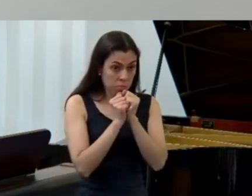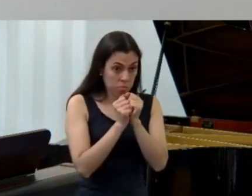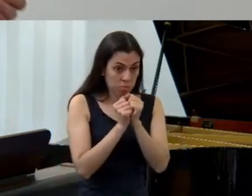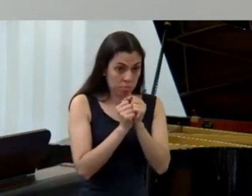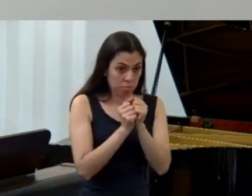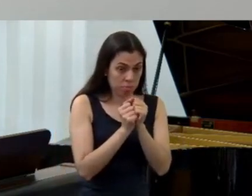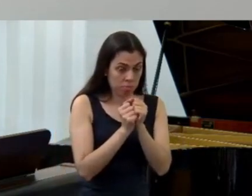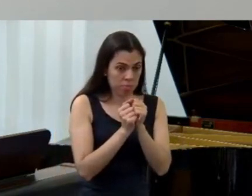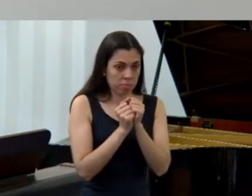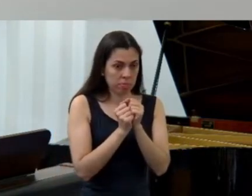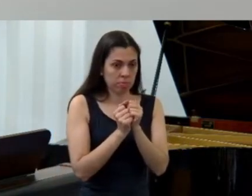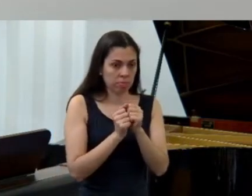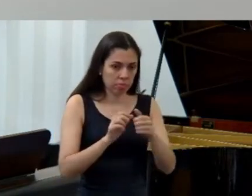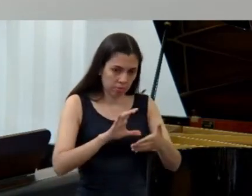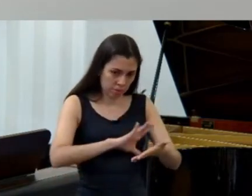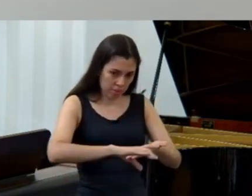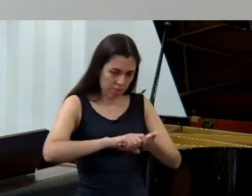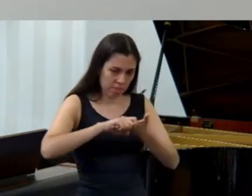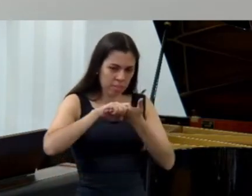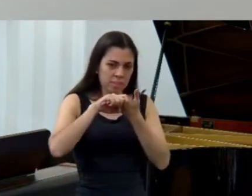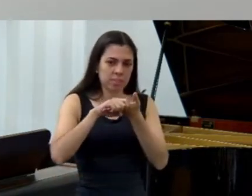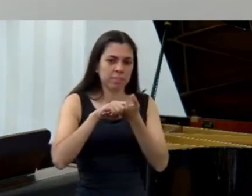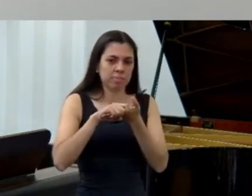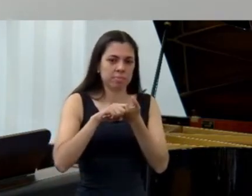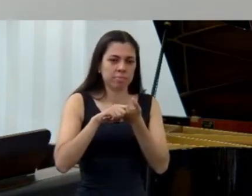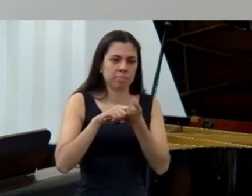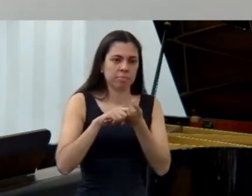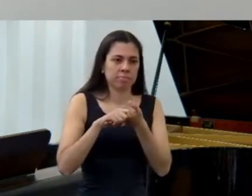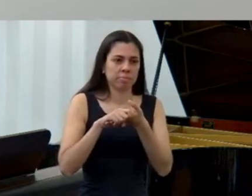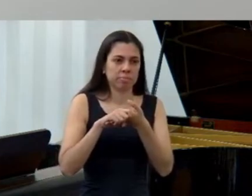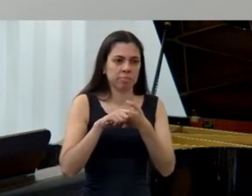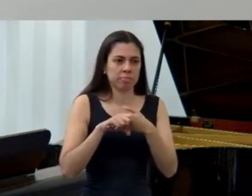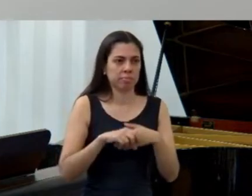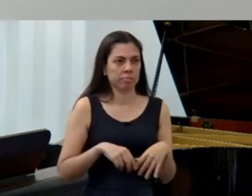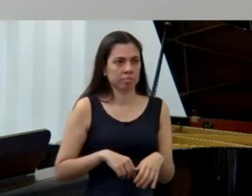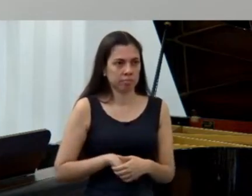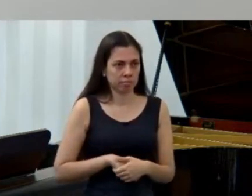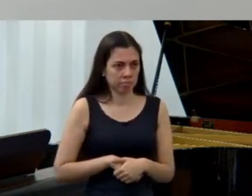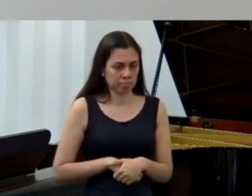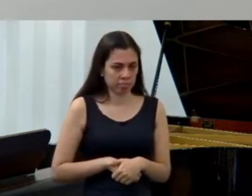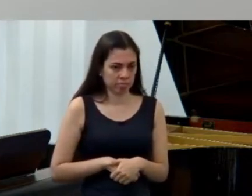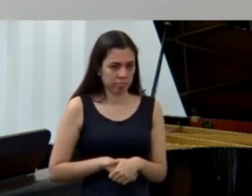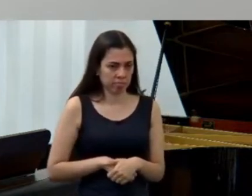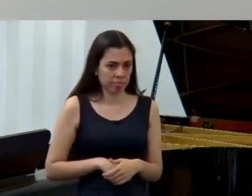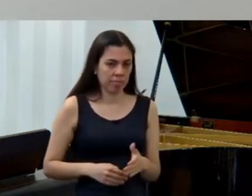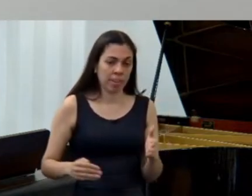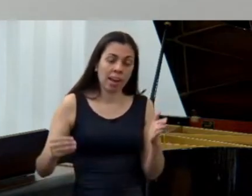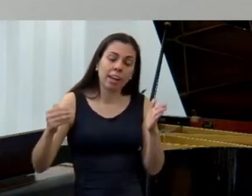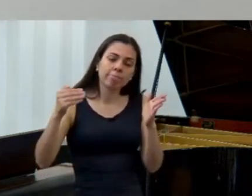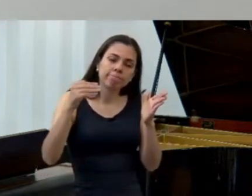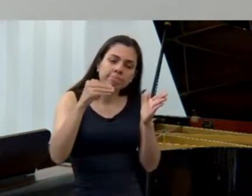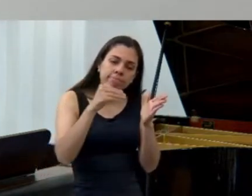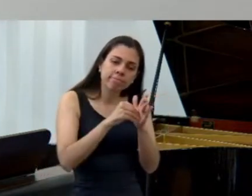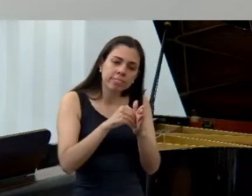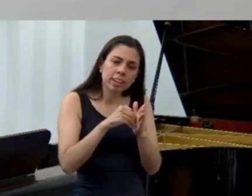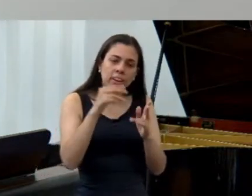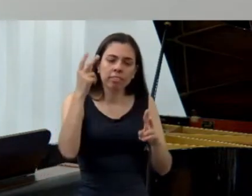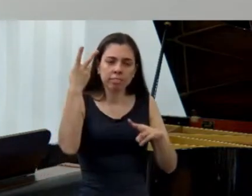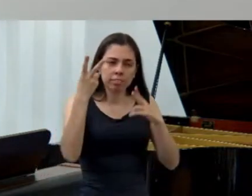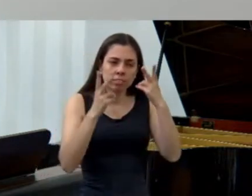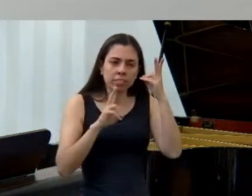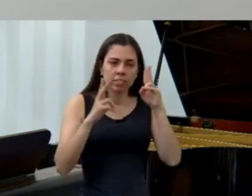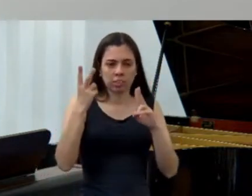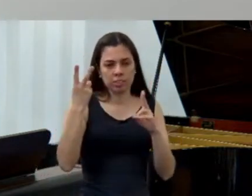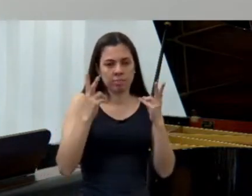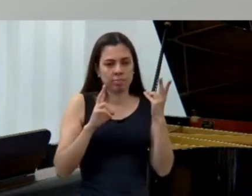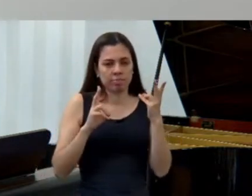Jesus, Ele nos toma pelo braço e nos leva até o final da linha. E a chegada é